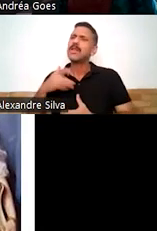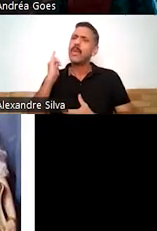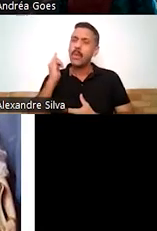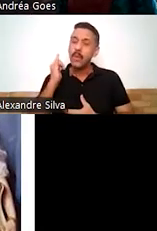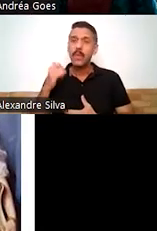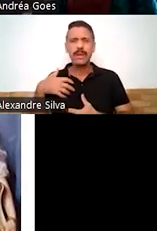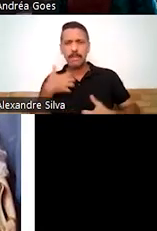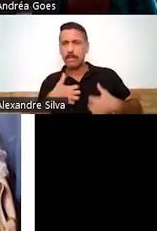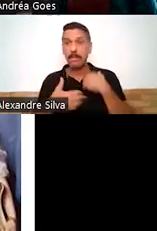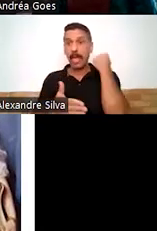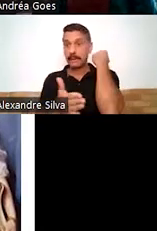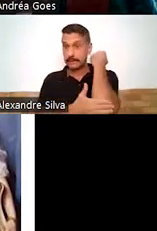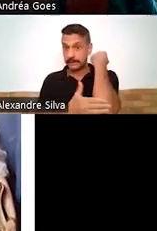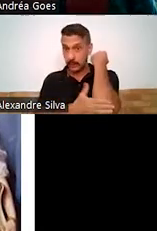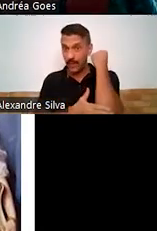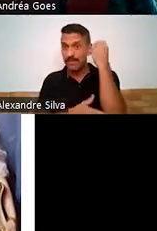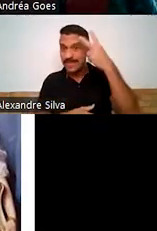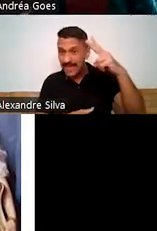com o ciúme,